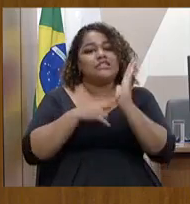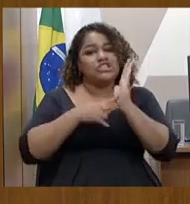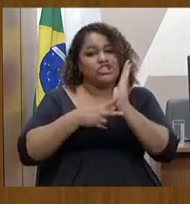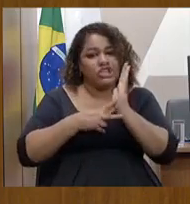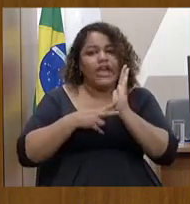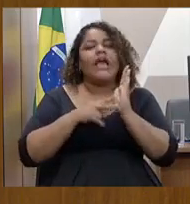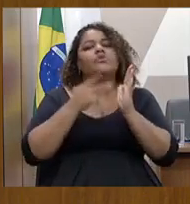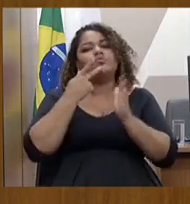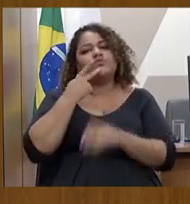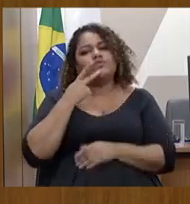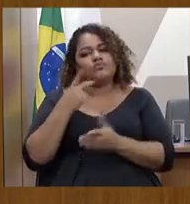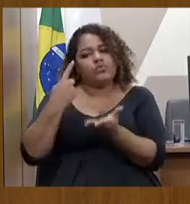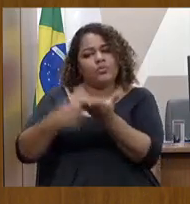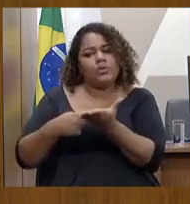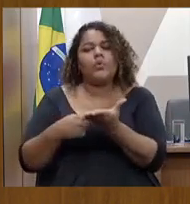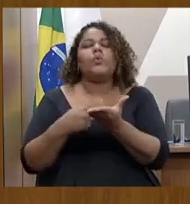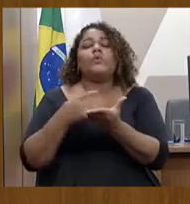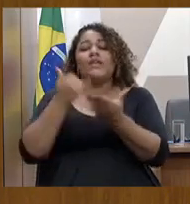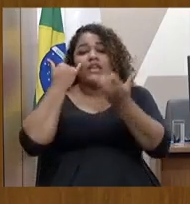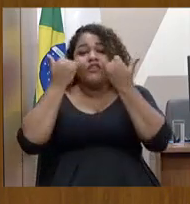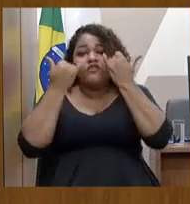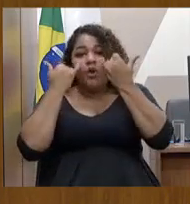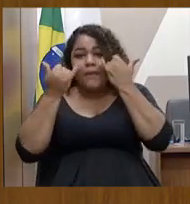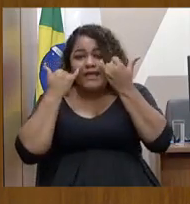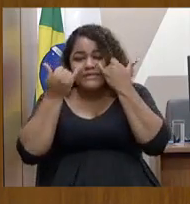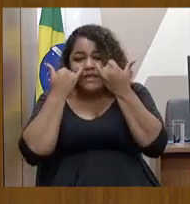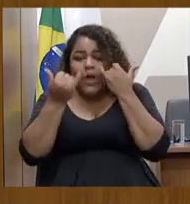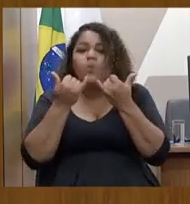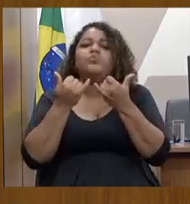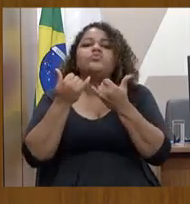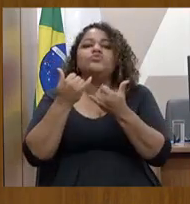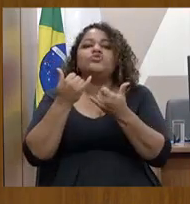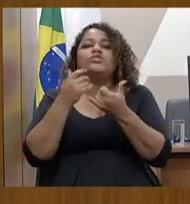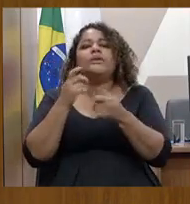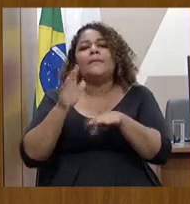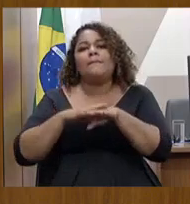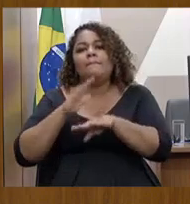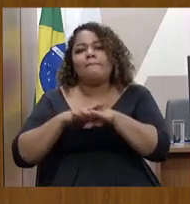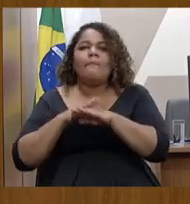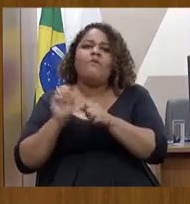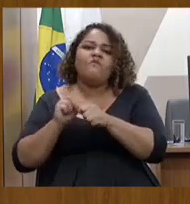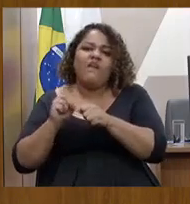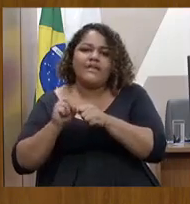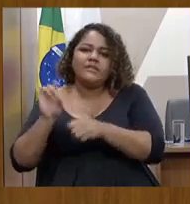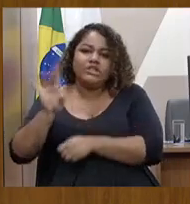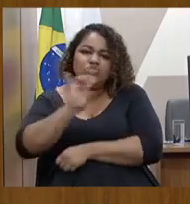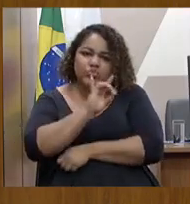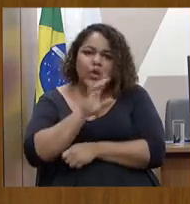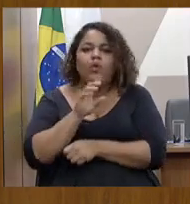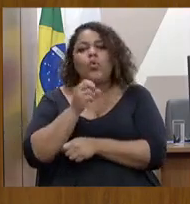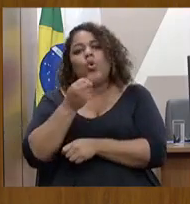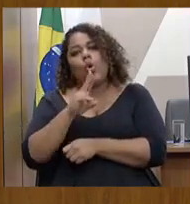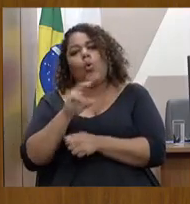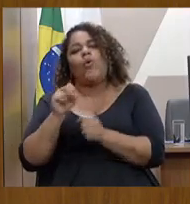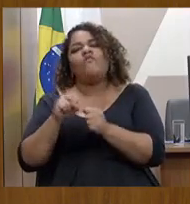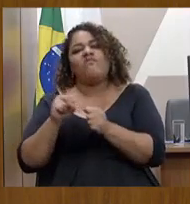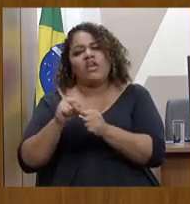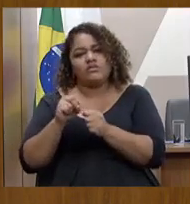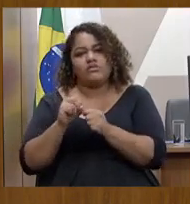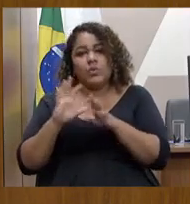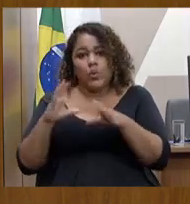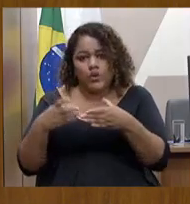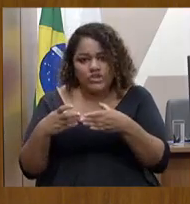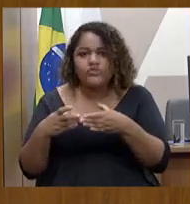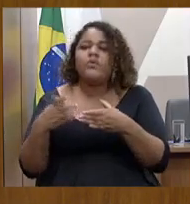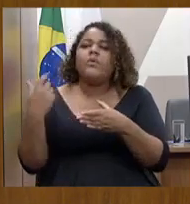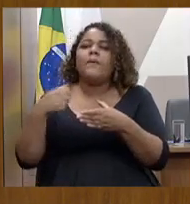mesmo que fossem informações de ações individuais ou ações coletivas deveriam ser repassadas através de notícia fato ao Ministério Público